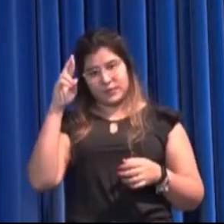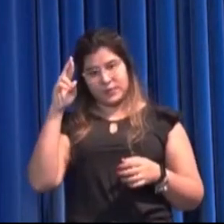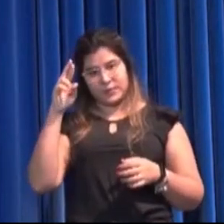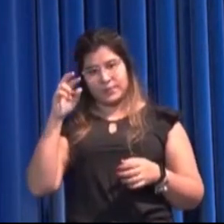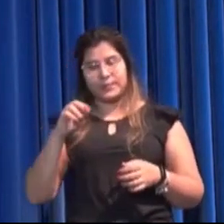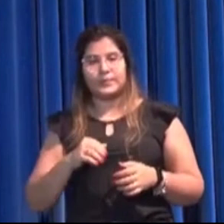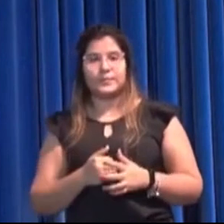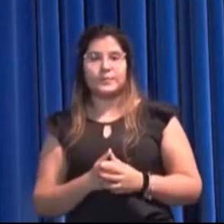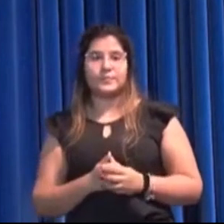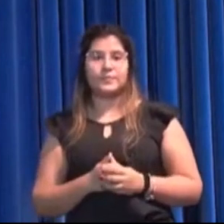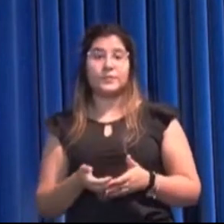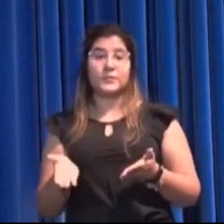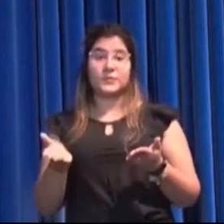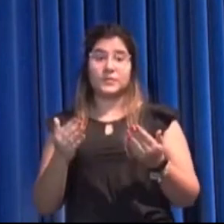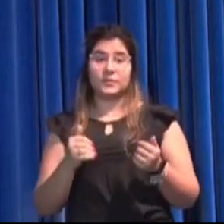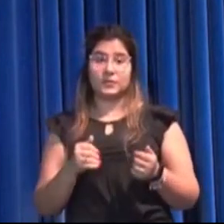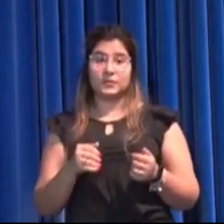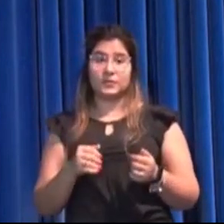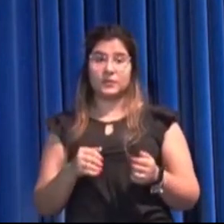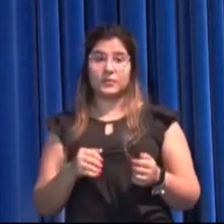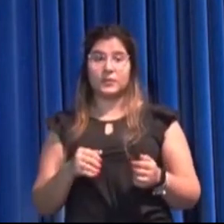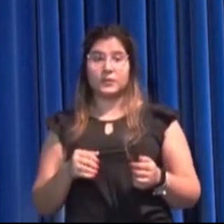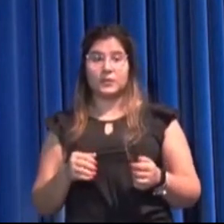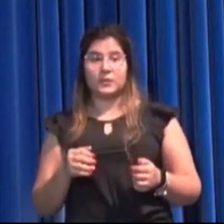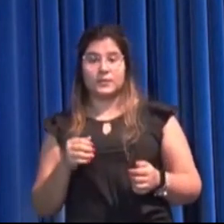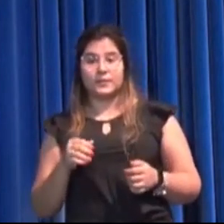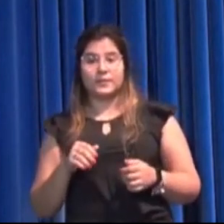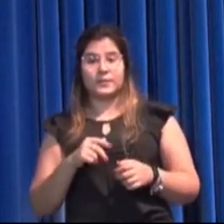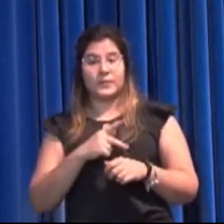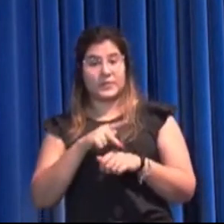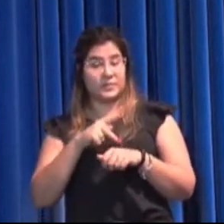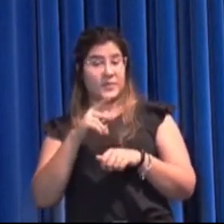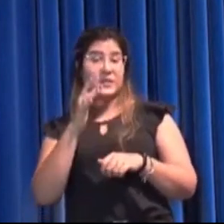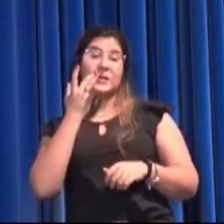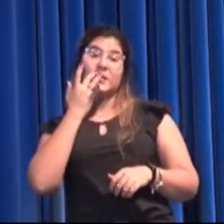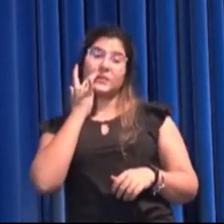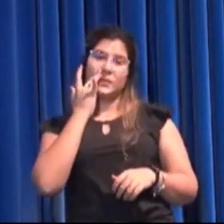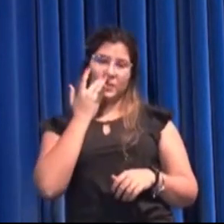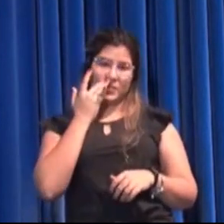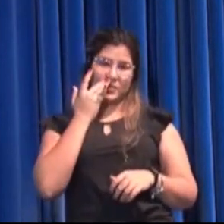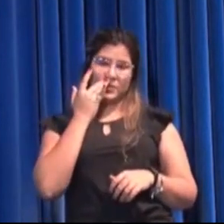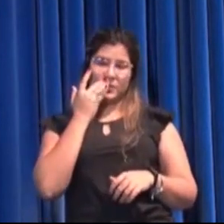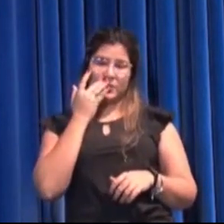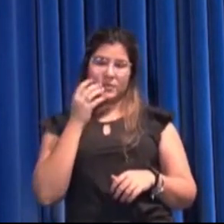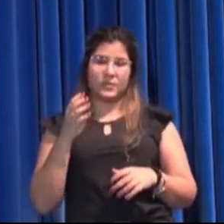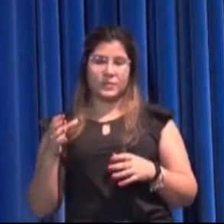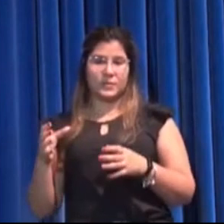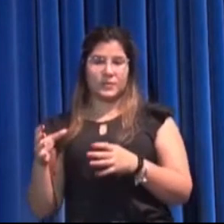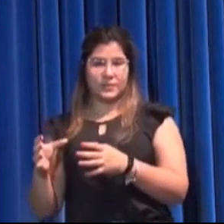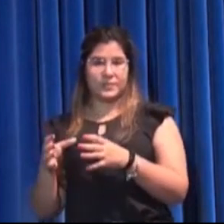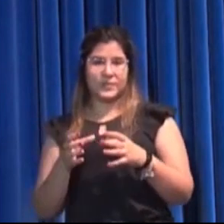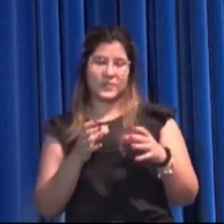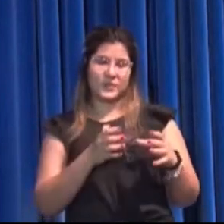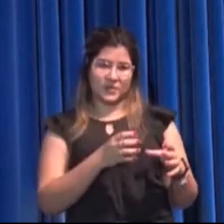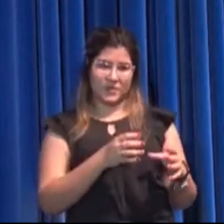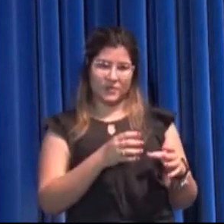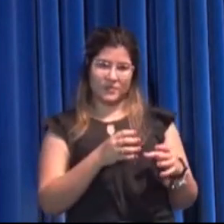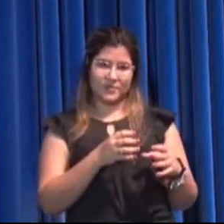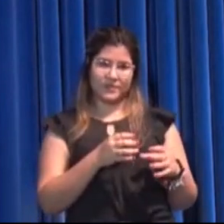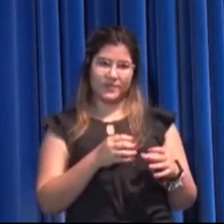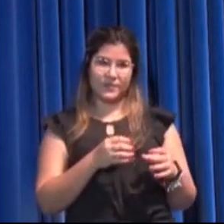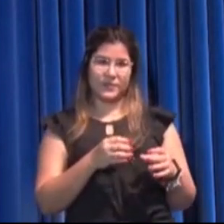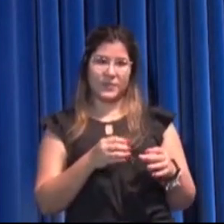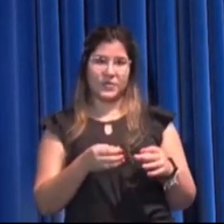havia dedicado: a prata, o ouro e os utensílios. Ele os pôs entre os tesouros